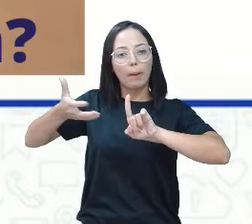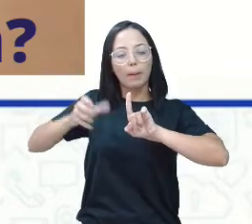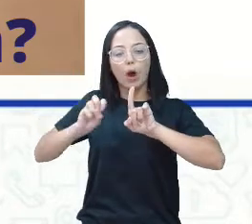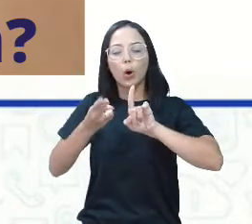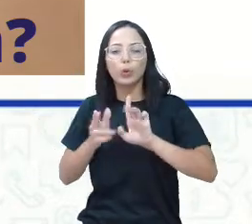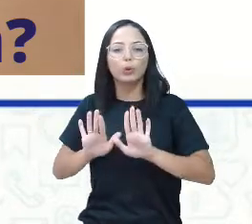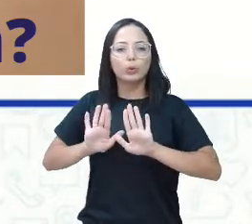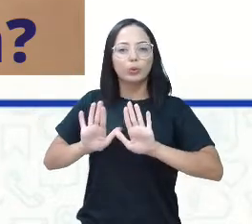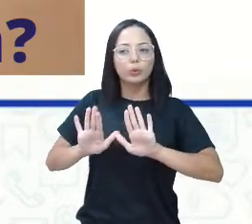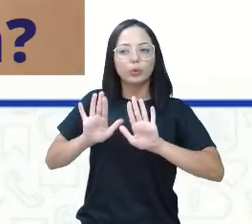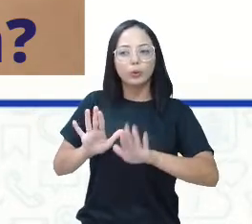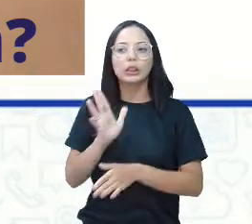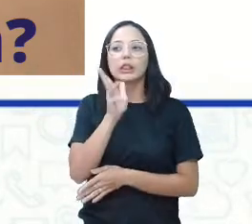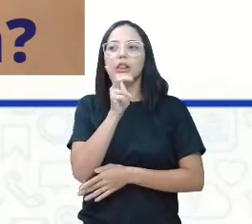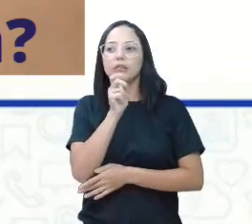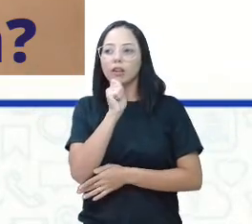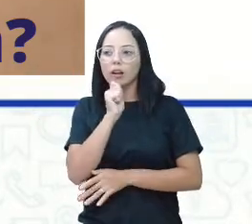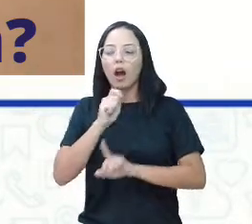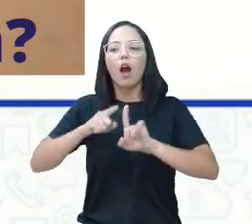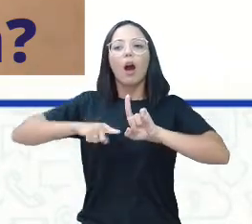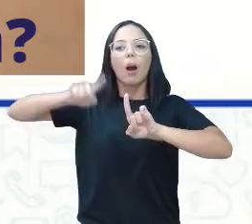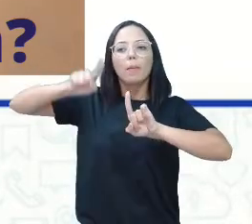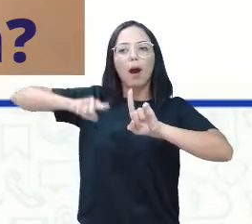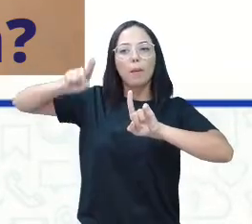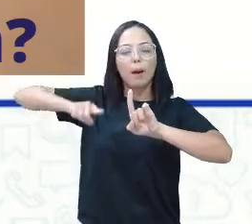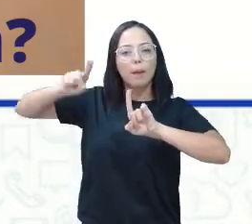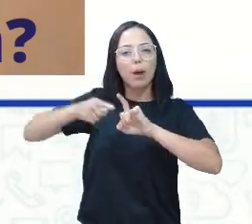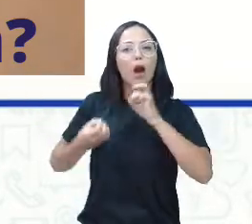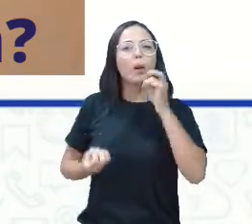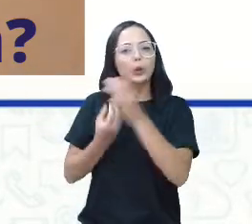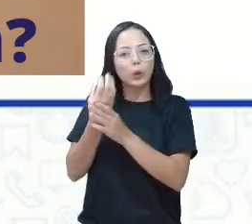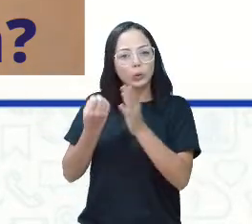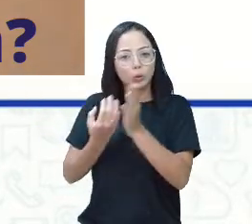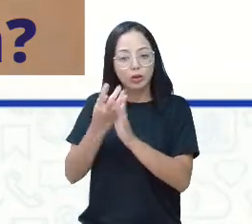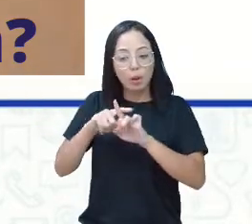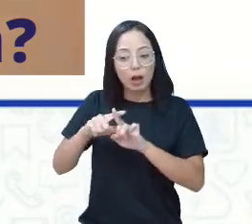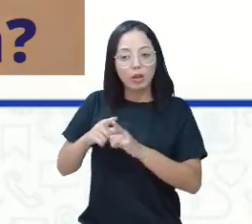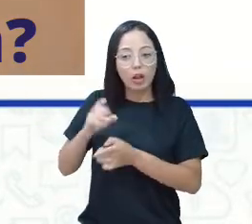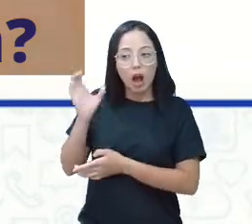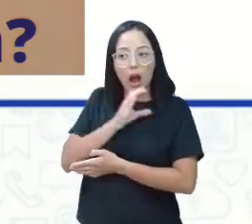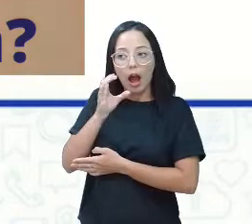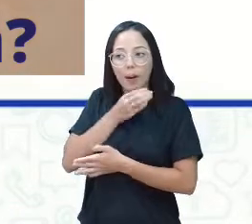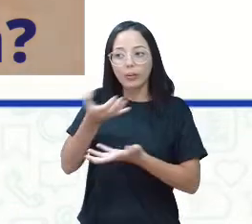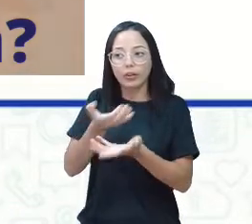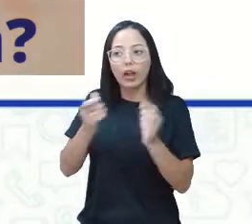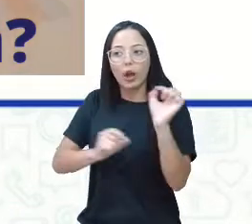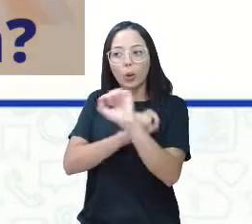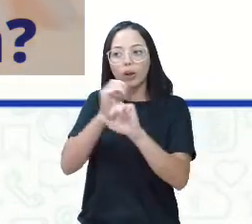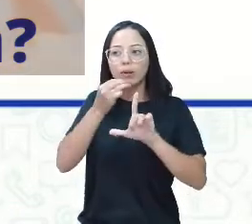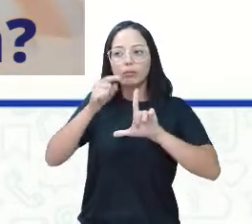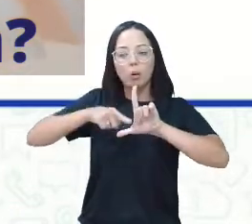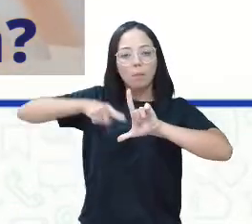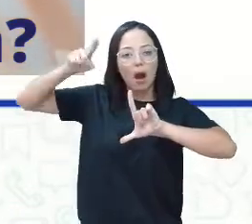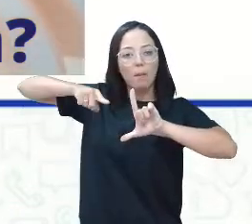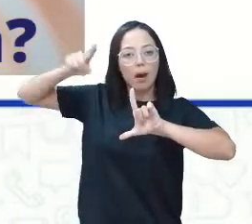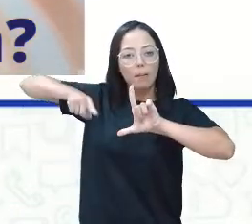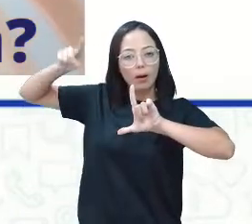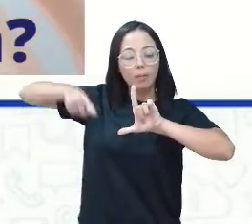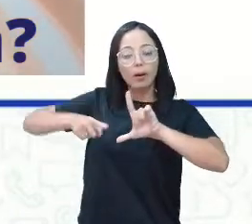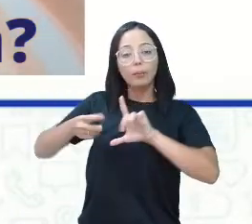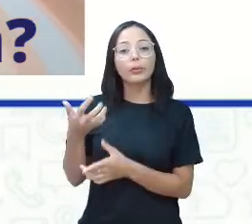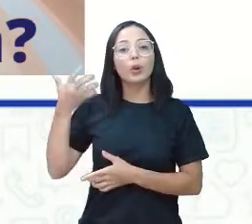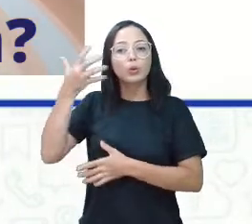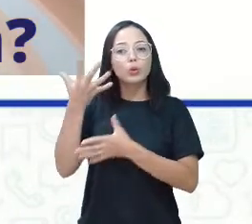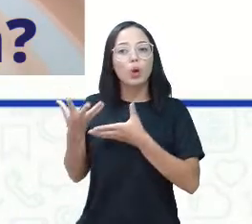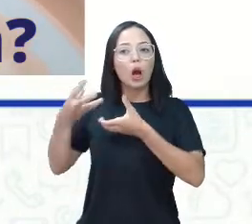lentamente. Vibrações lentas produzem sons intensos, enquanto as rápidas produzem sons de alta frequência. O som entra